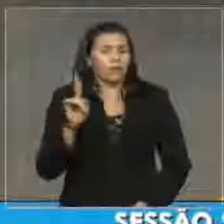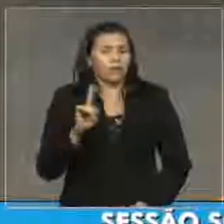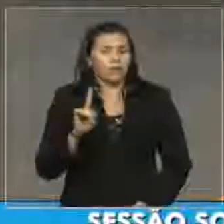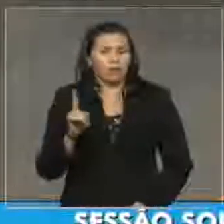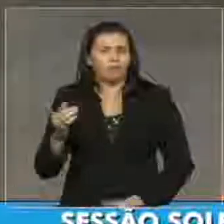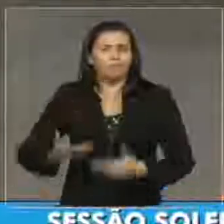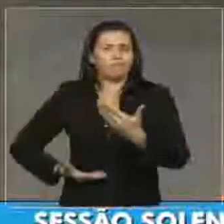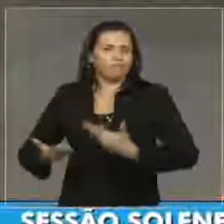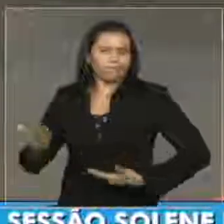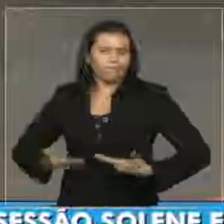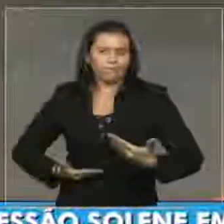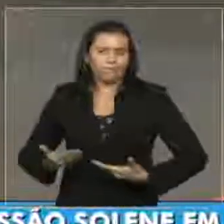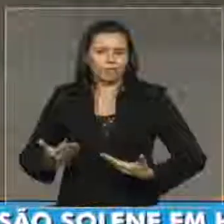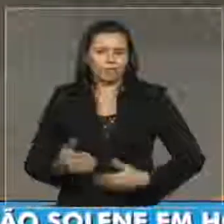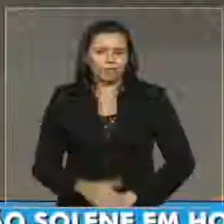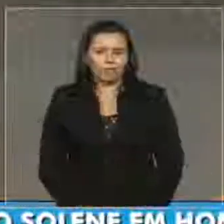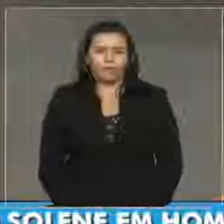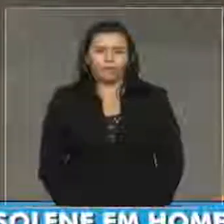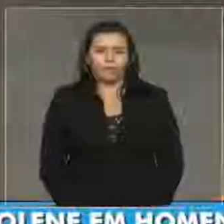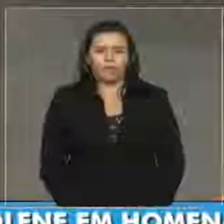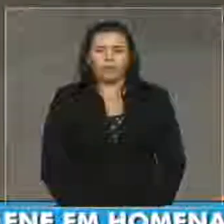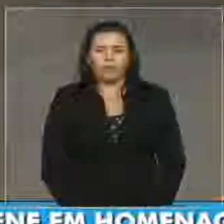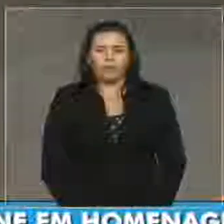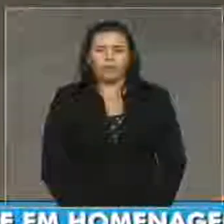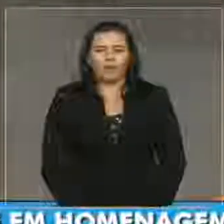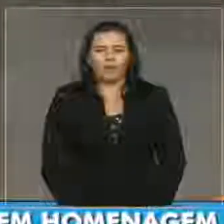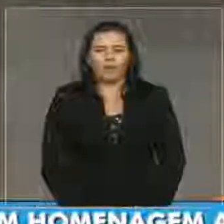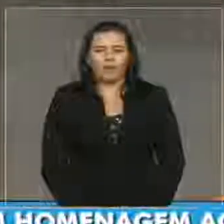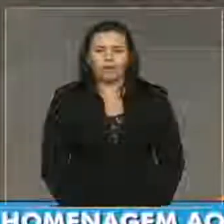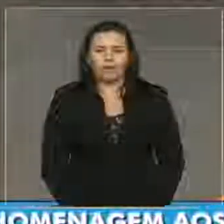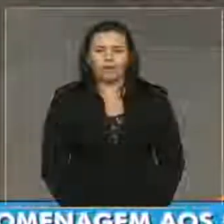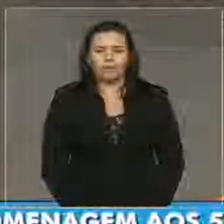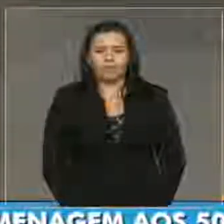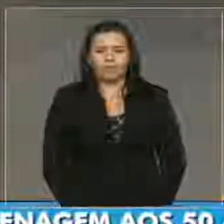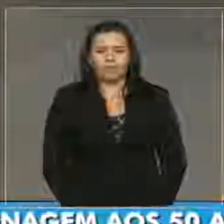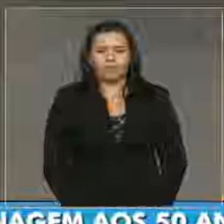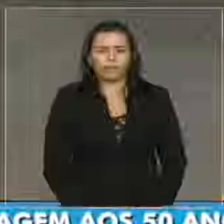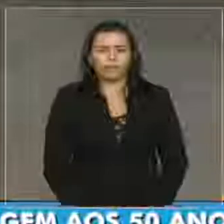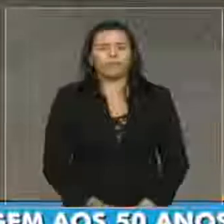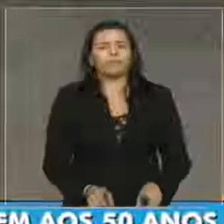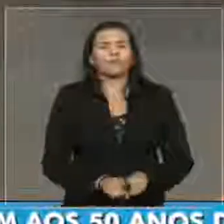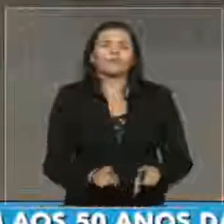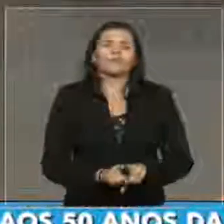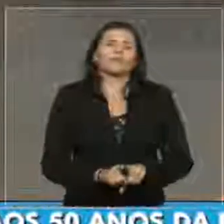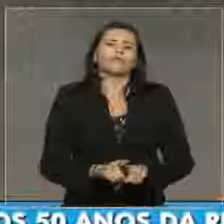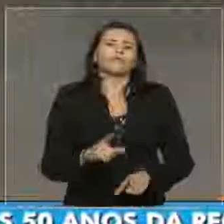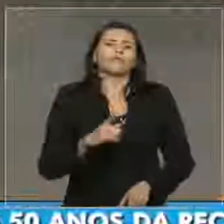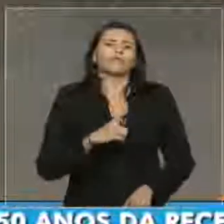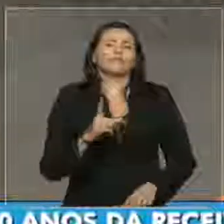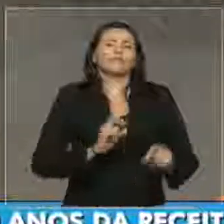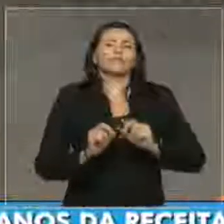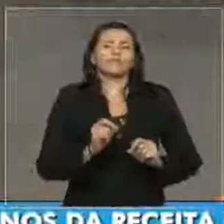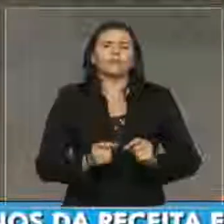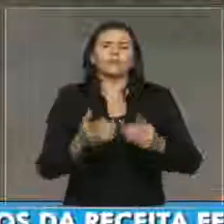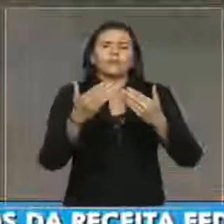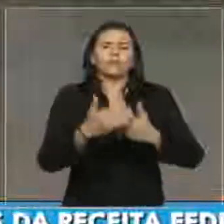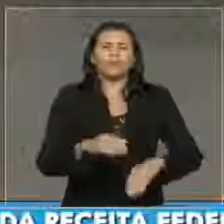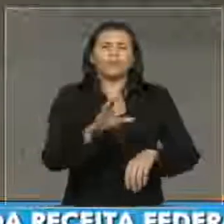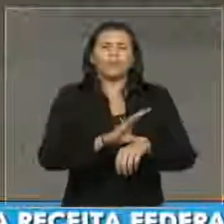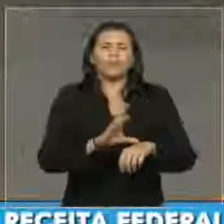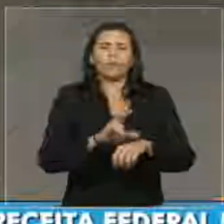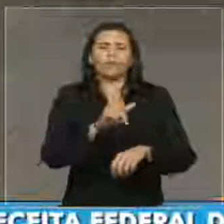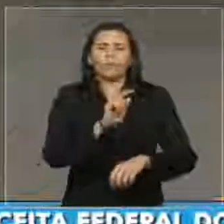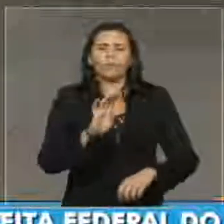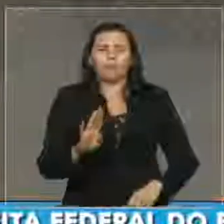de servidores da Receita Federal, curtido em vários concursos públicos, dos mais difíceis do Brasil. Eu,